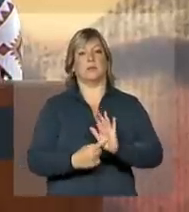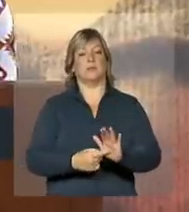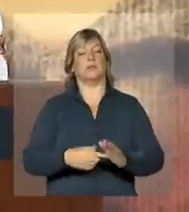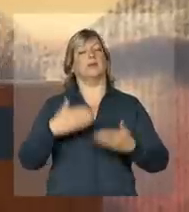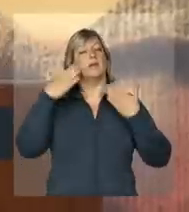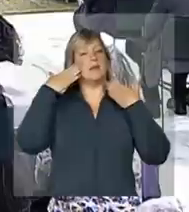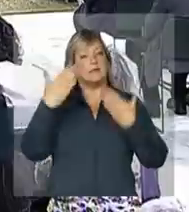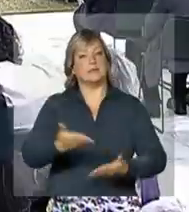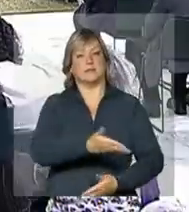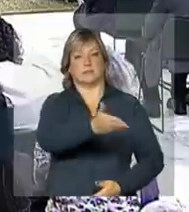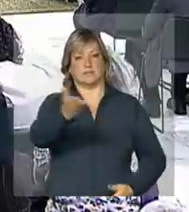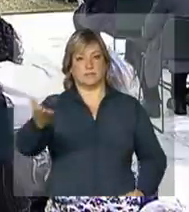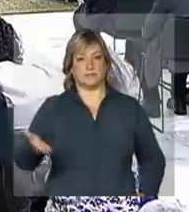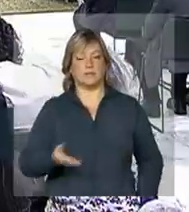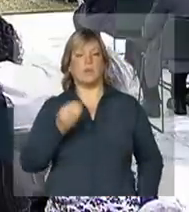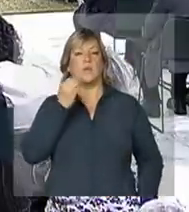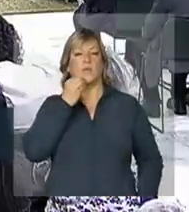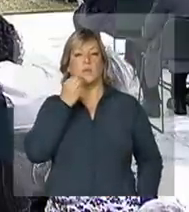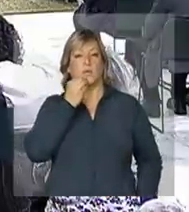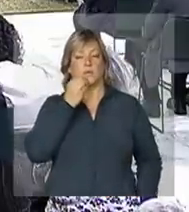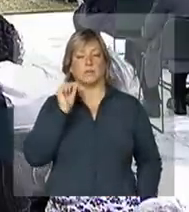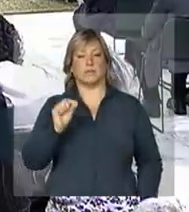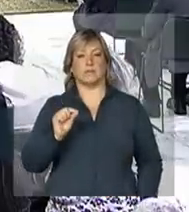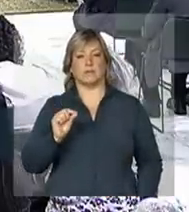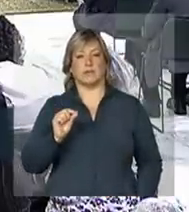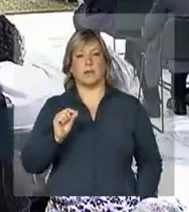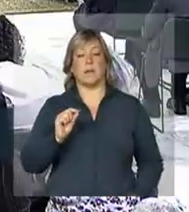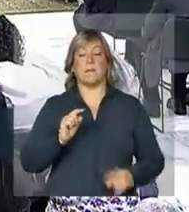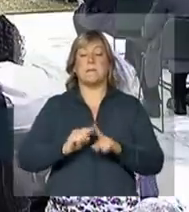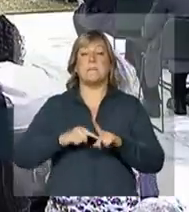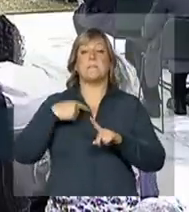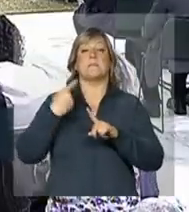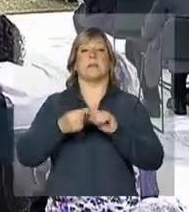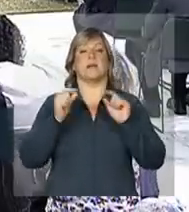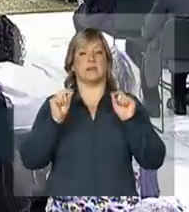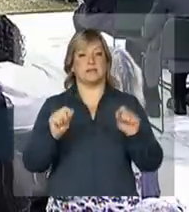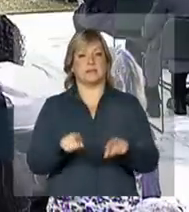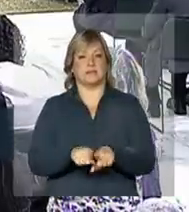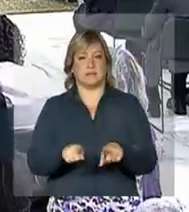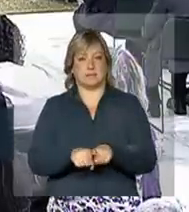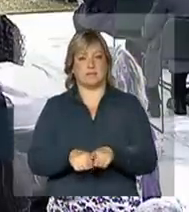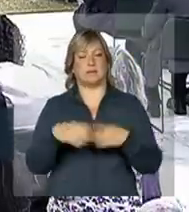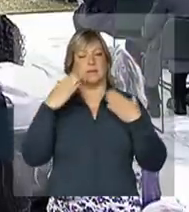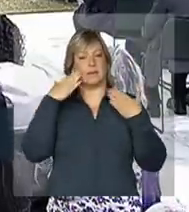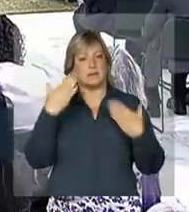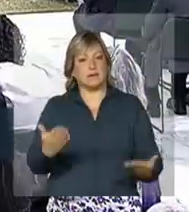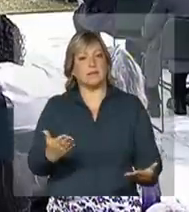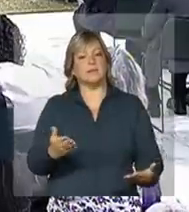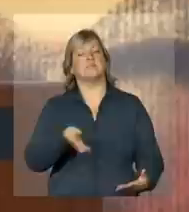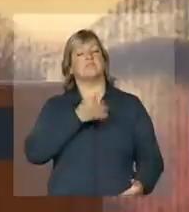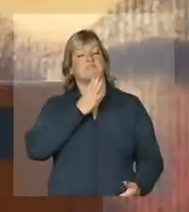a oportunidade e mais do que agradecer é